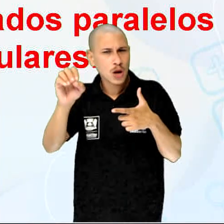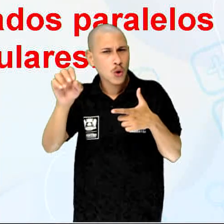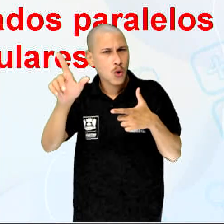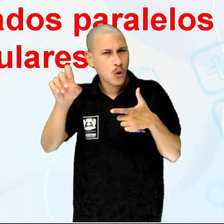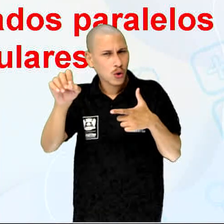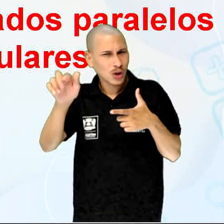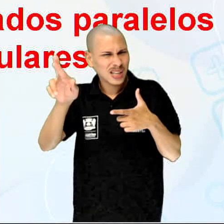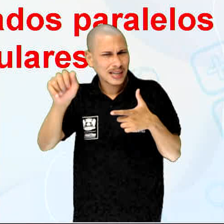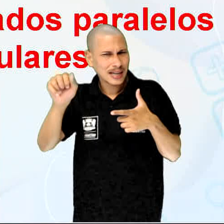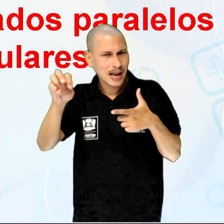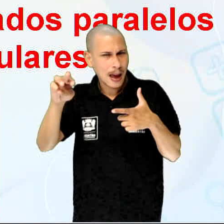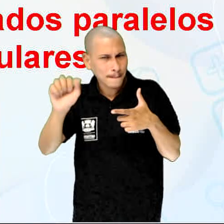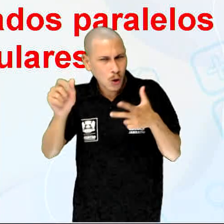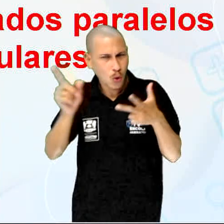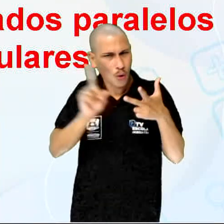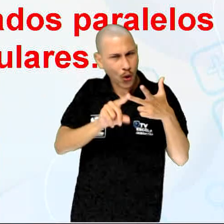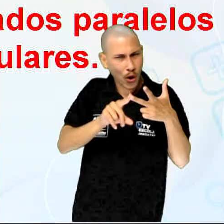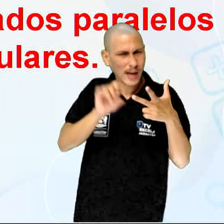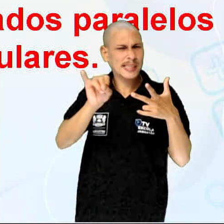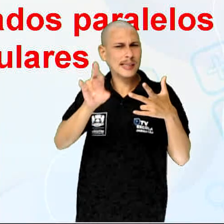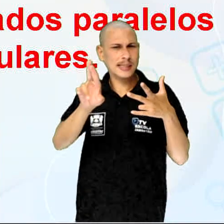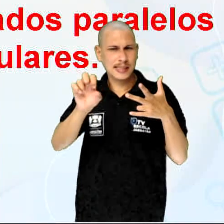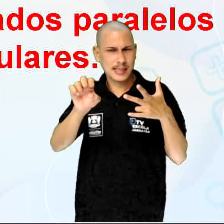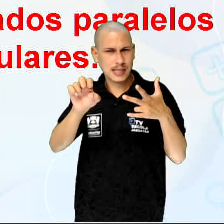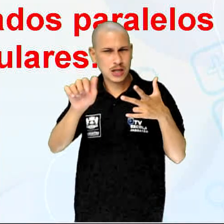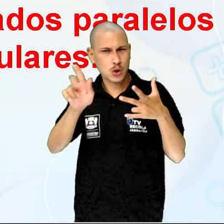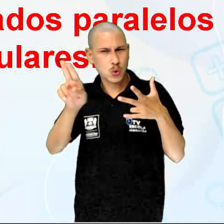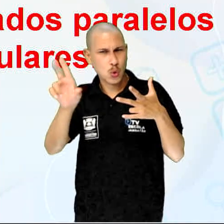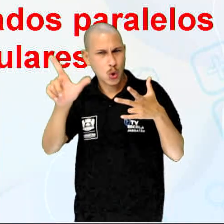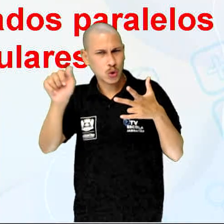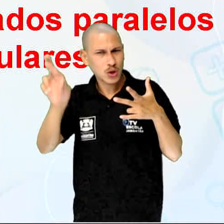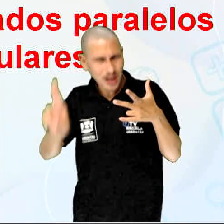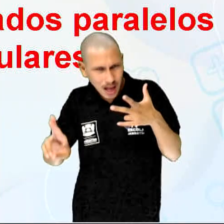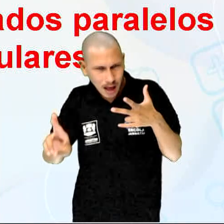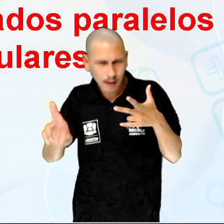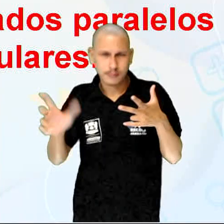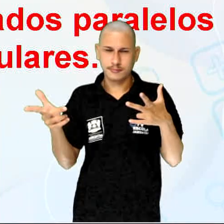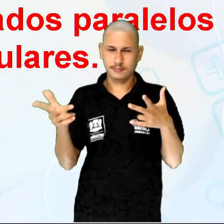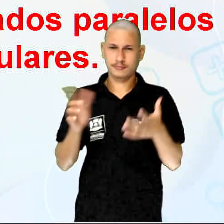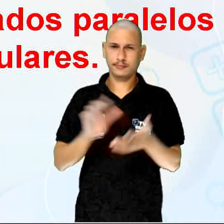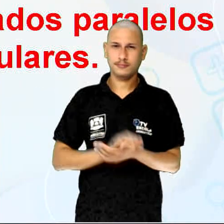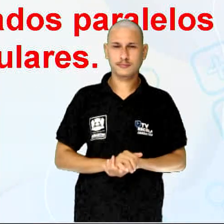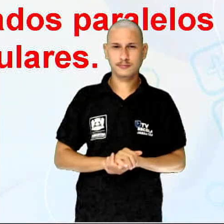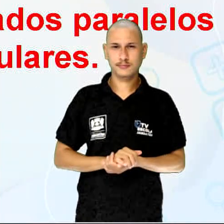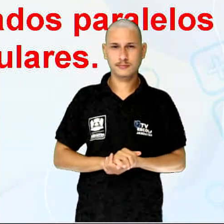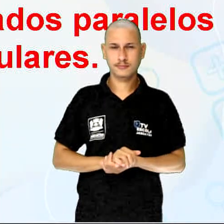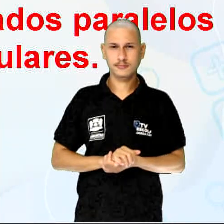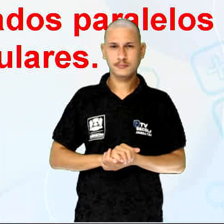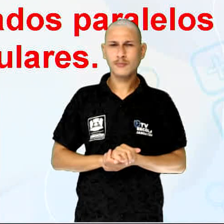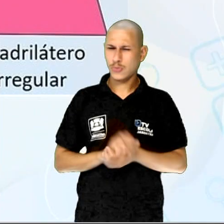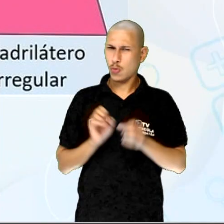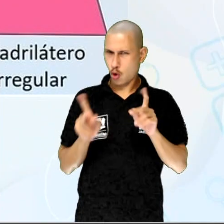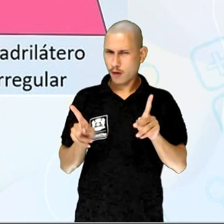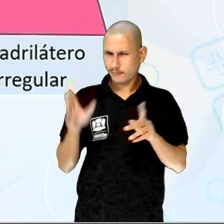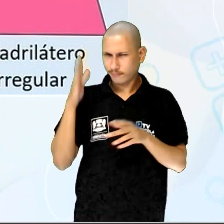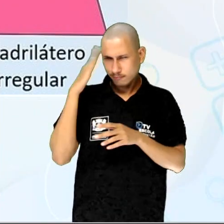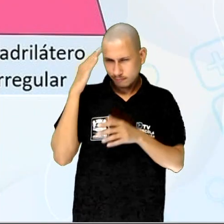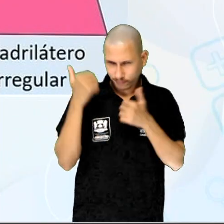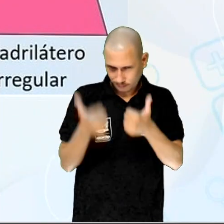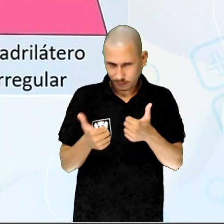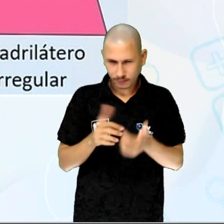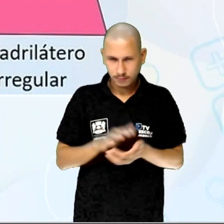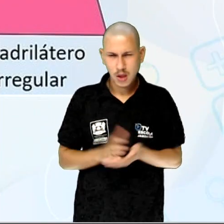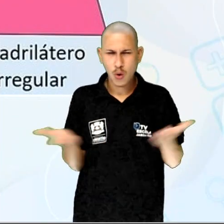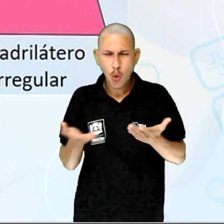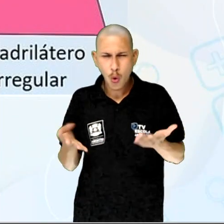não tiver nenhum par de lados paralelos, eles são chamados de quadriláteros irregulares. Ok? Vamos